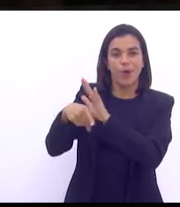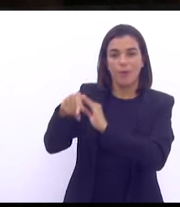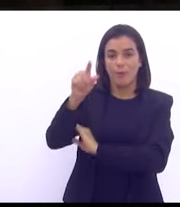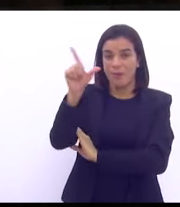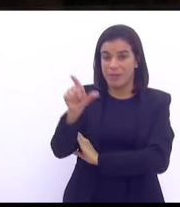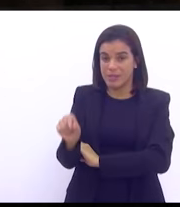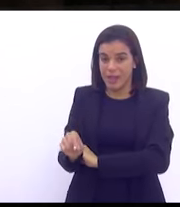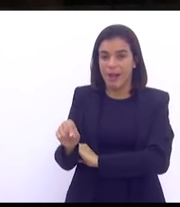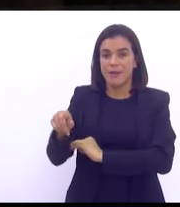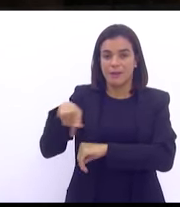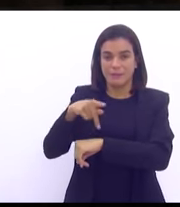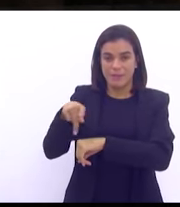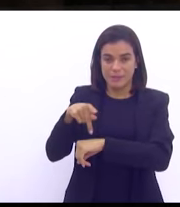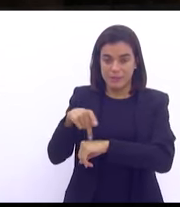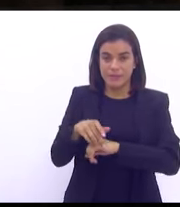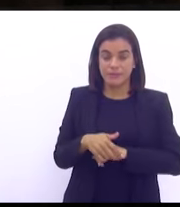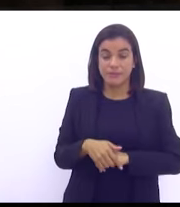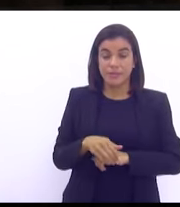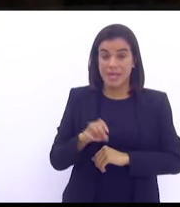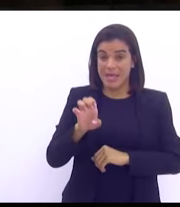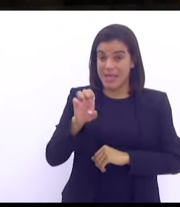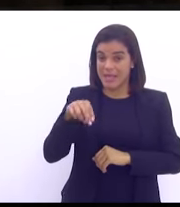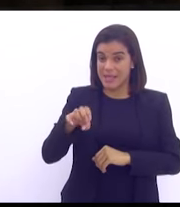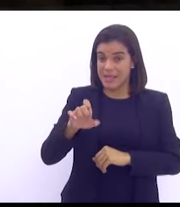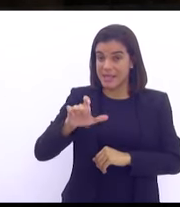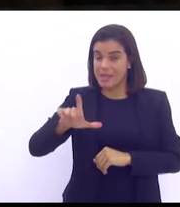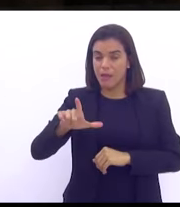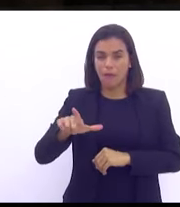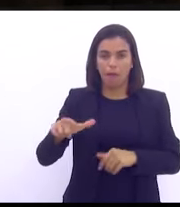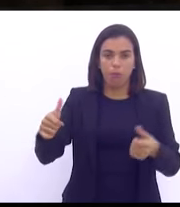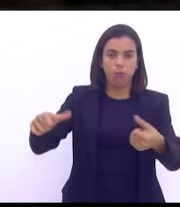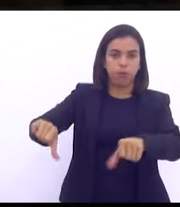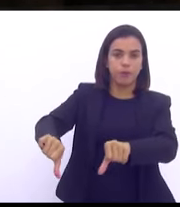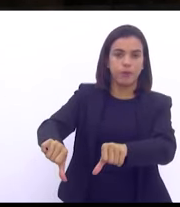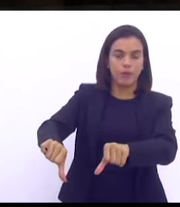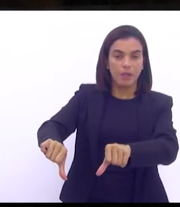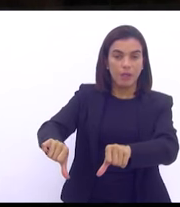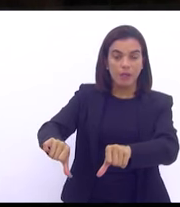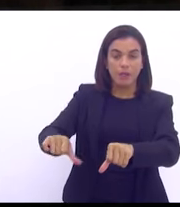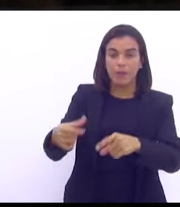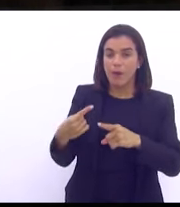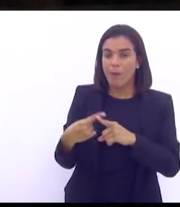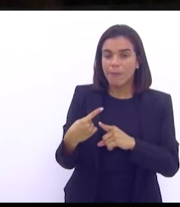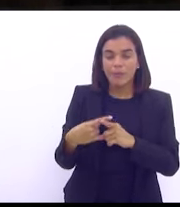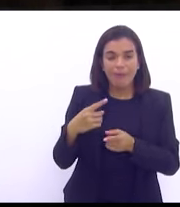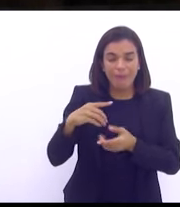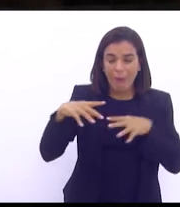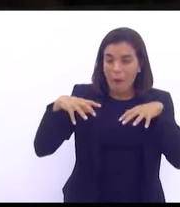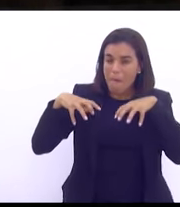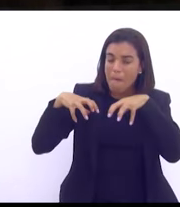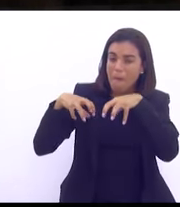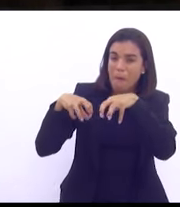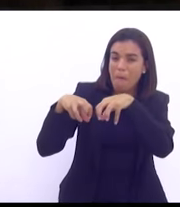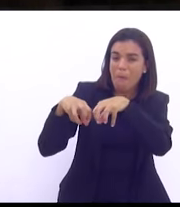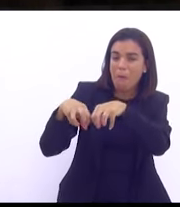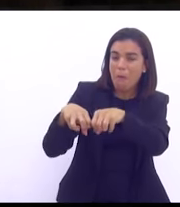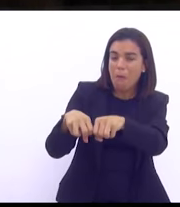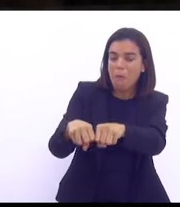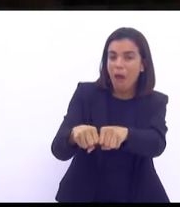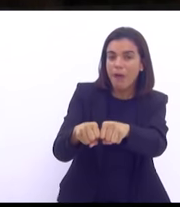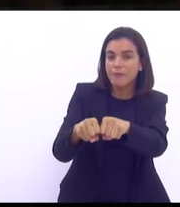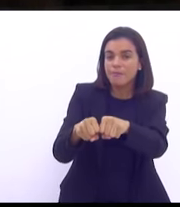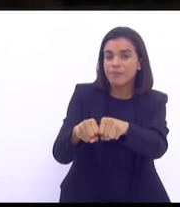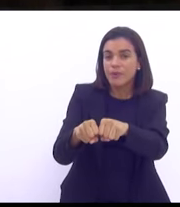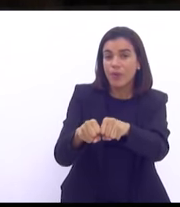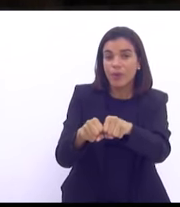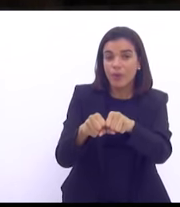a Enel é uma tragédia, porque aí a falta de luz se estendeu por